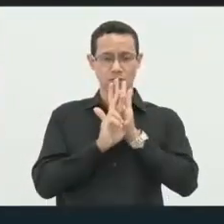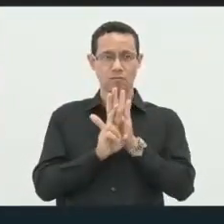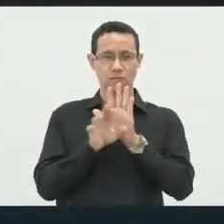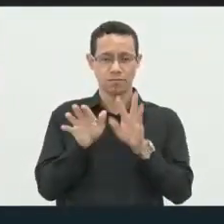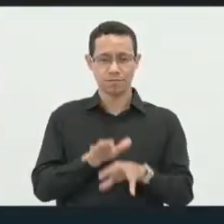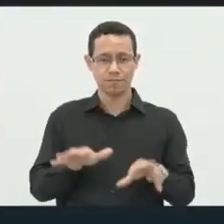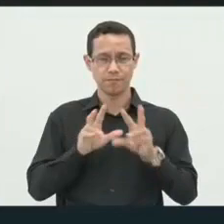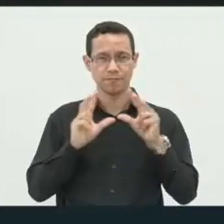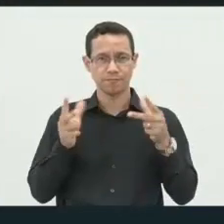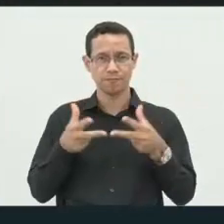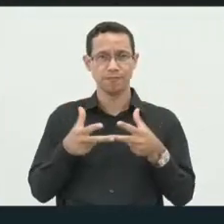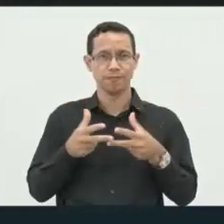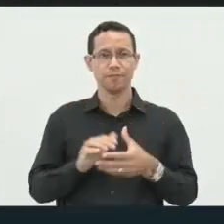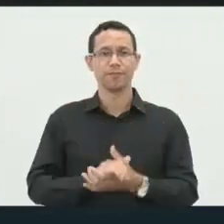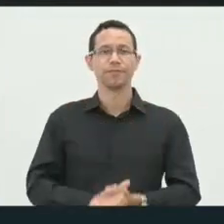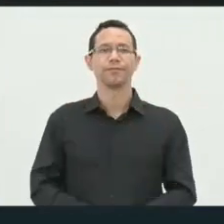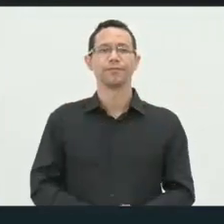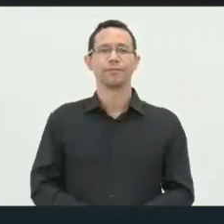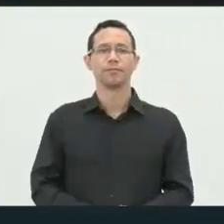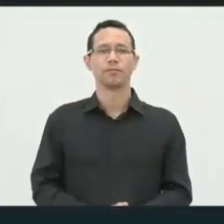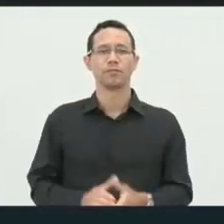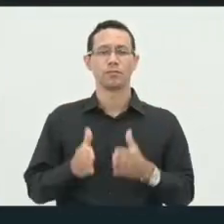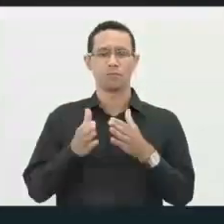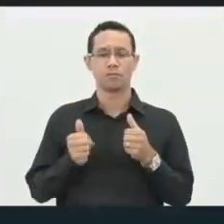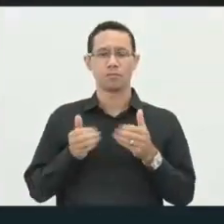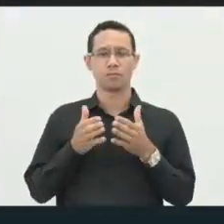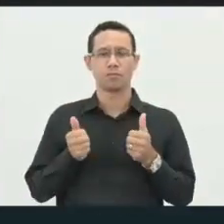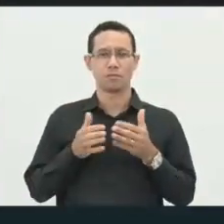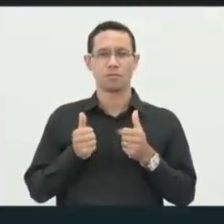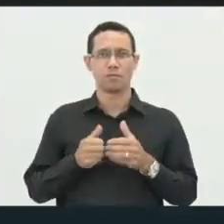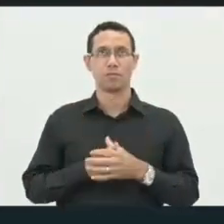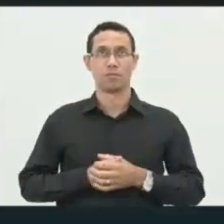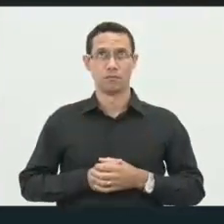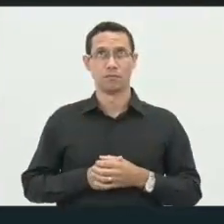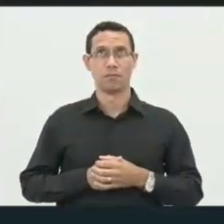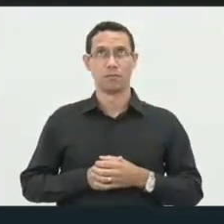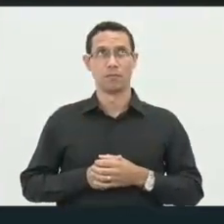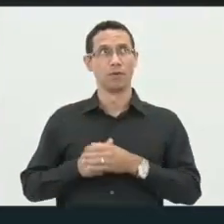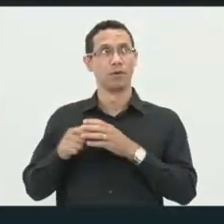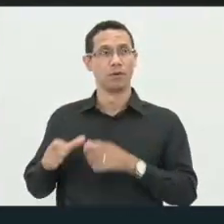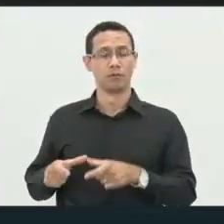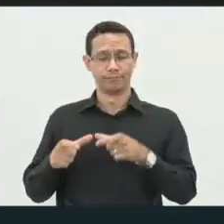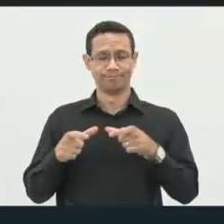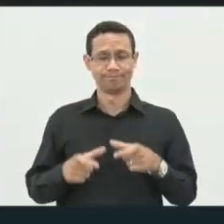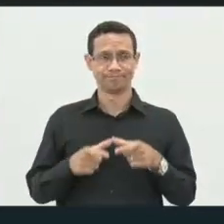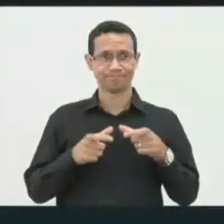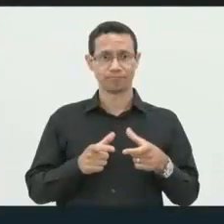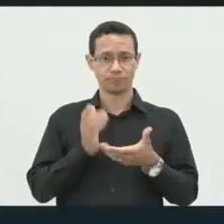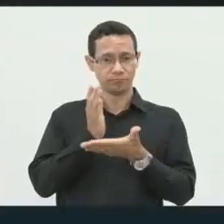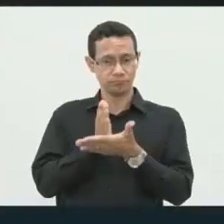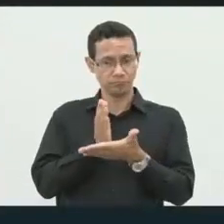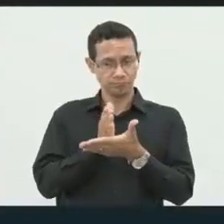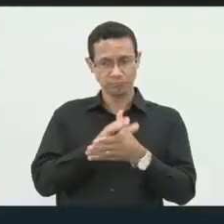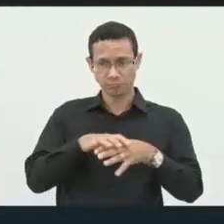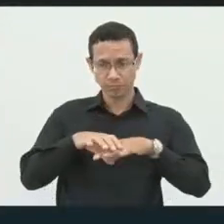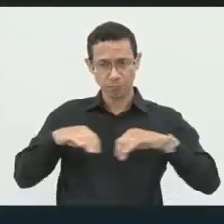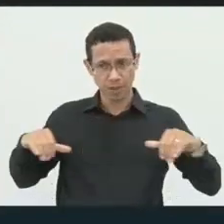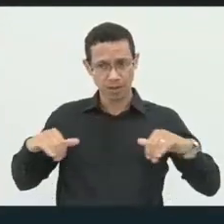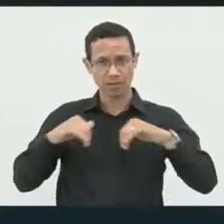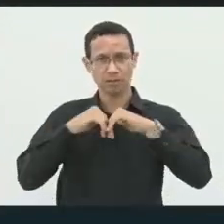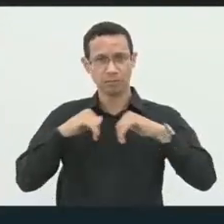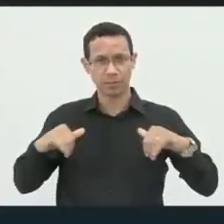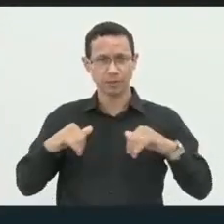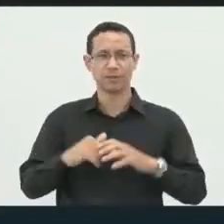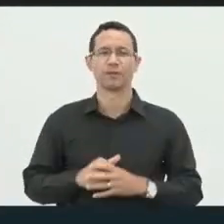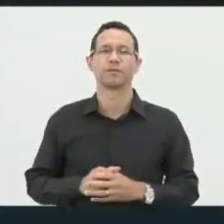casa também que solicitaram para que esses espaços fossem desmembrados no primeiro ano de Mandato foi